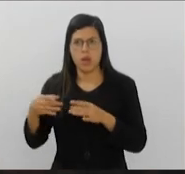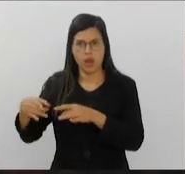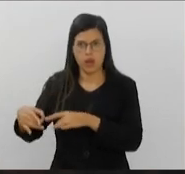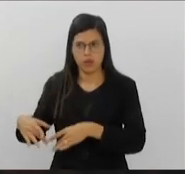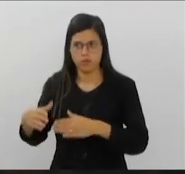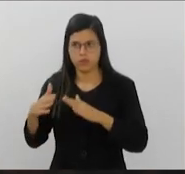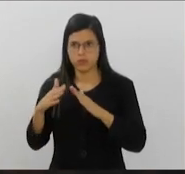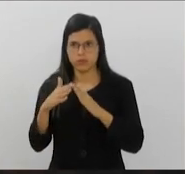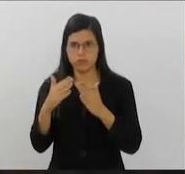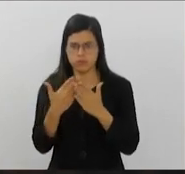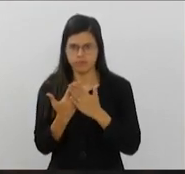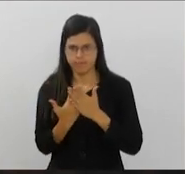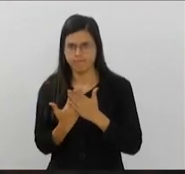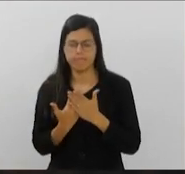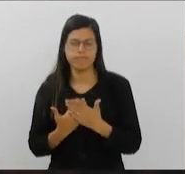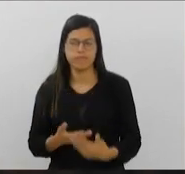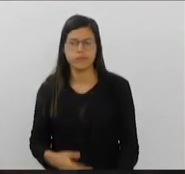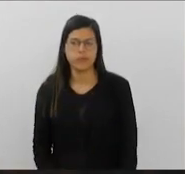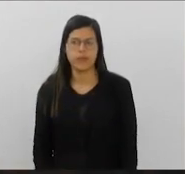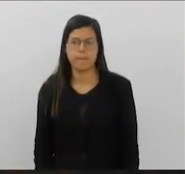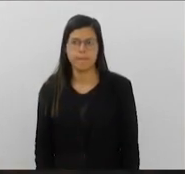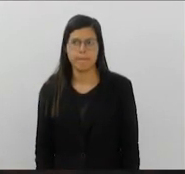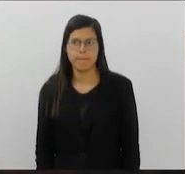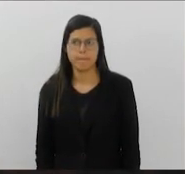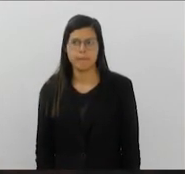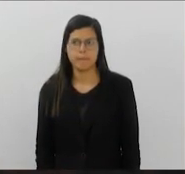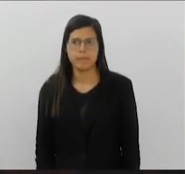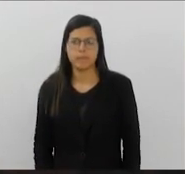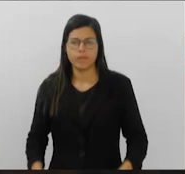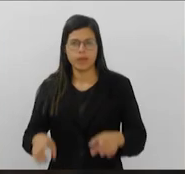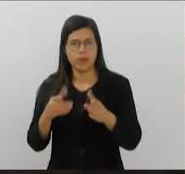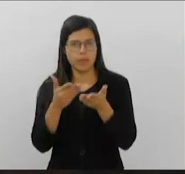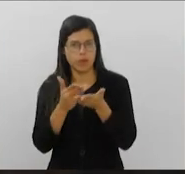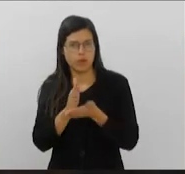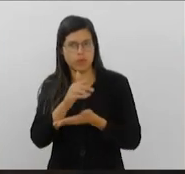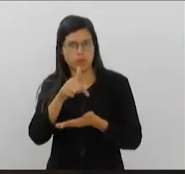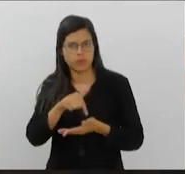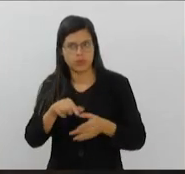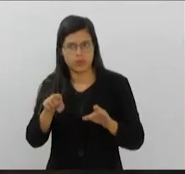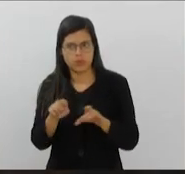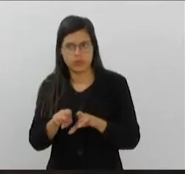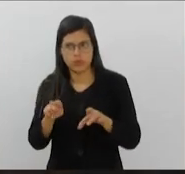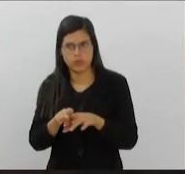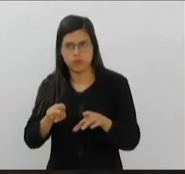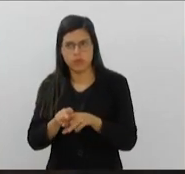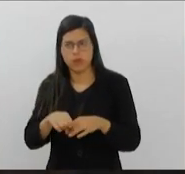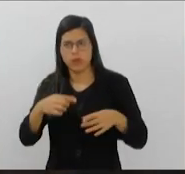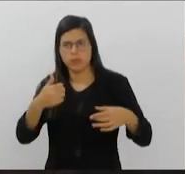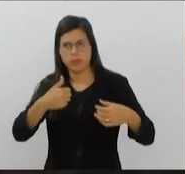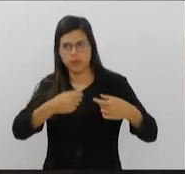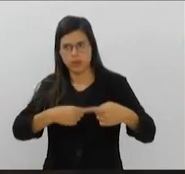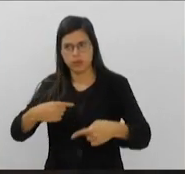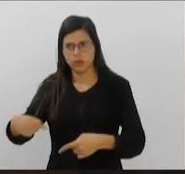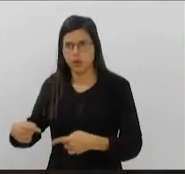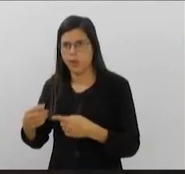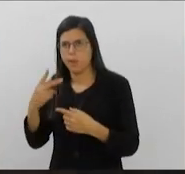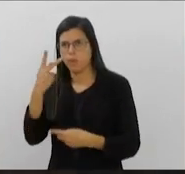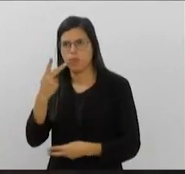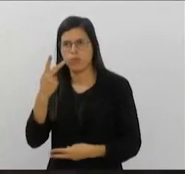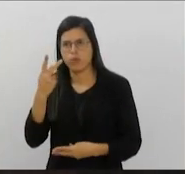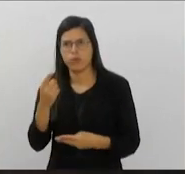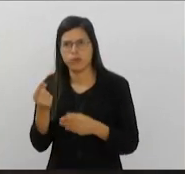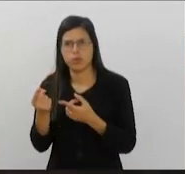ao abandono escolar. Já aprovamos aqui também, em primeira discussão, a política de combate